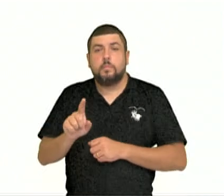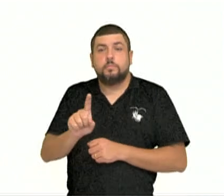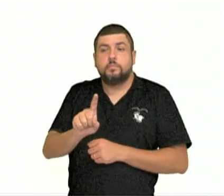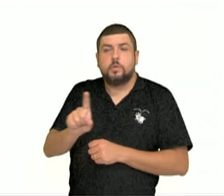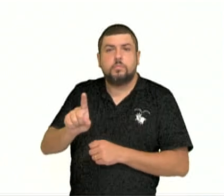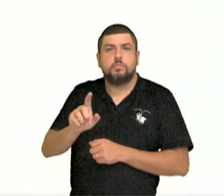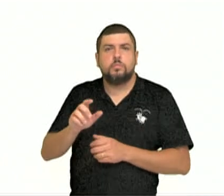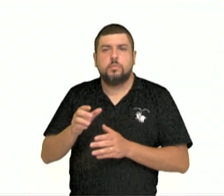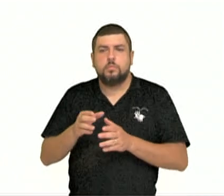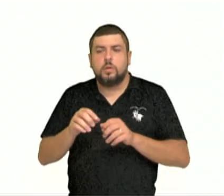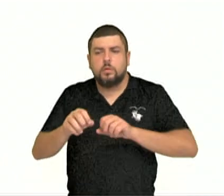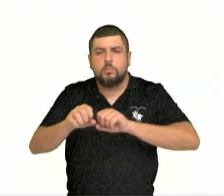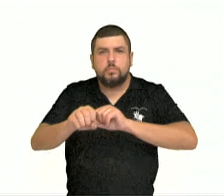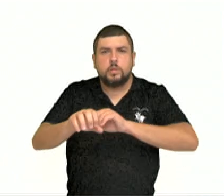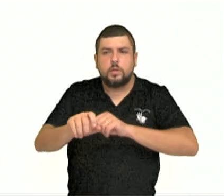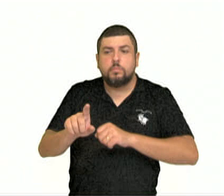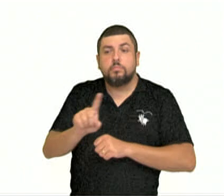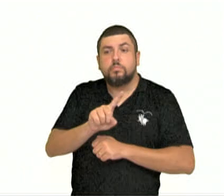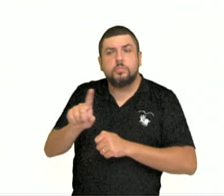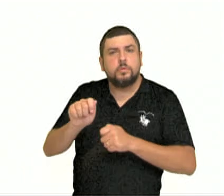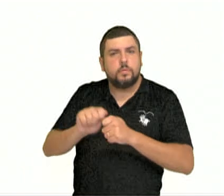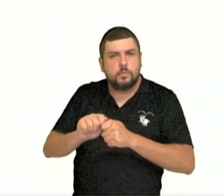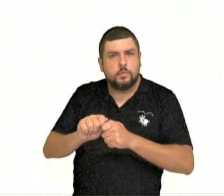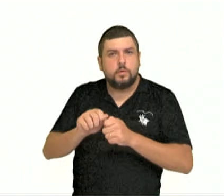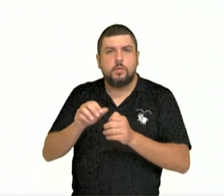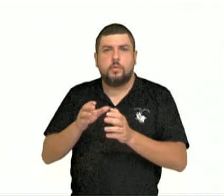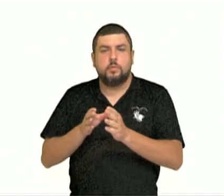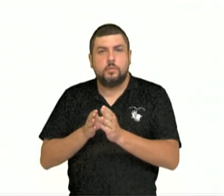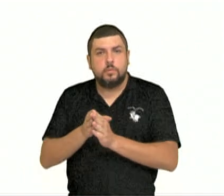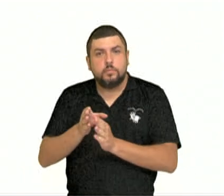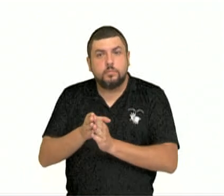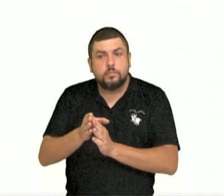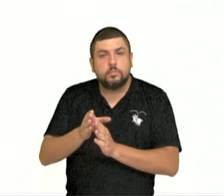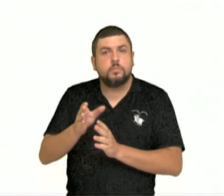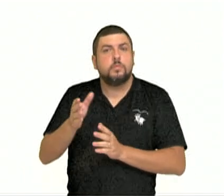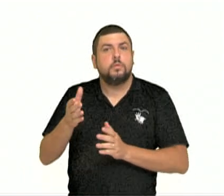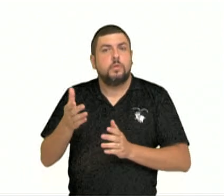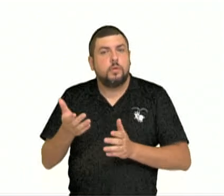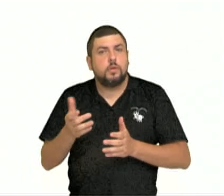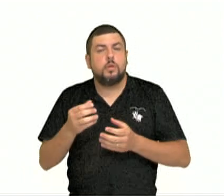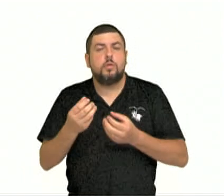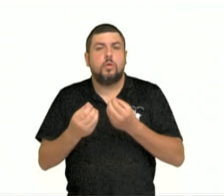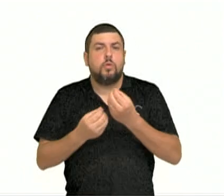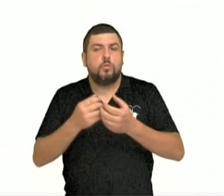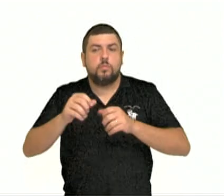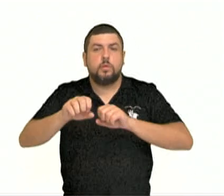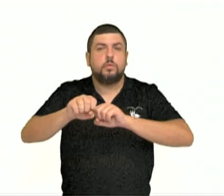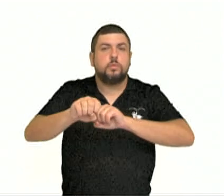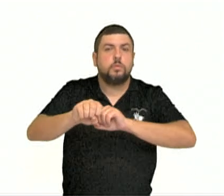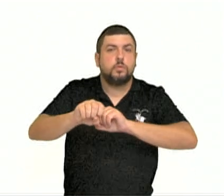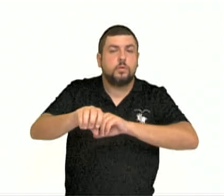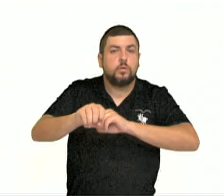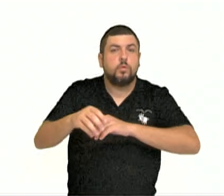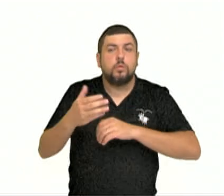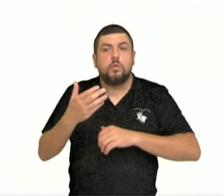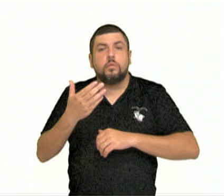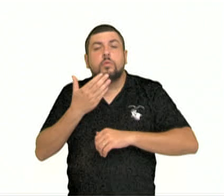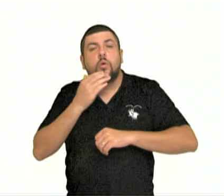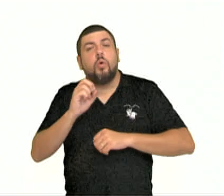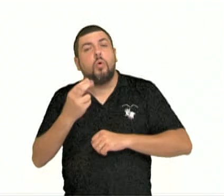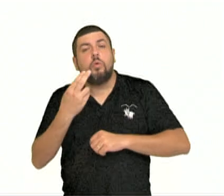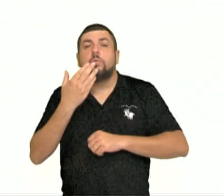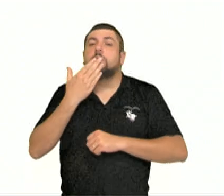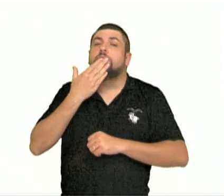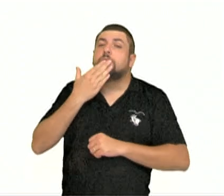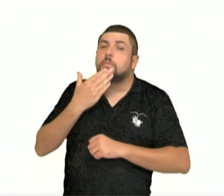desse conselho, dentro dessa instrução, deste ruego, desse pedido,